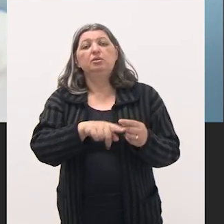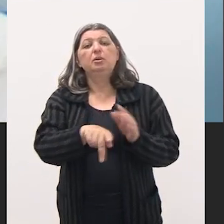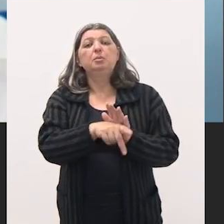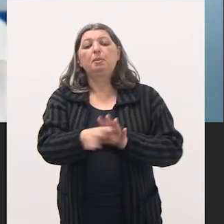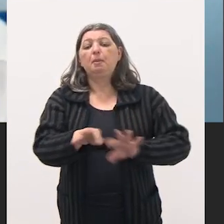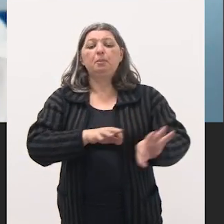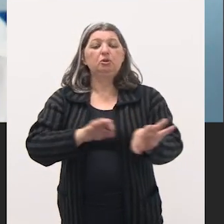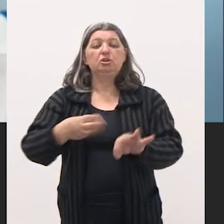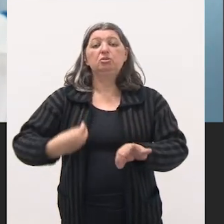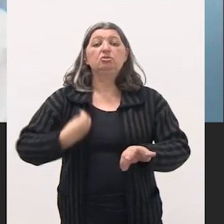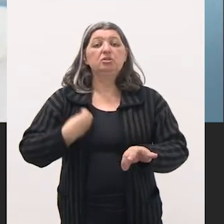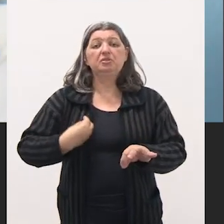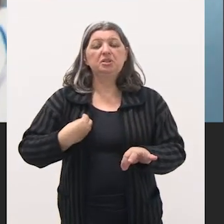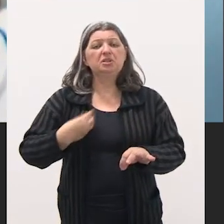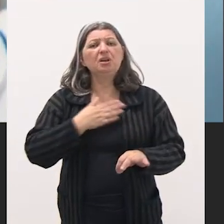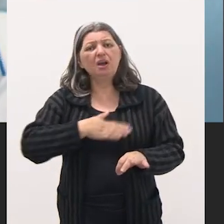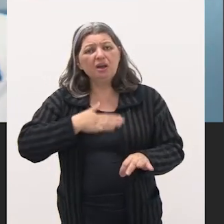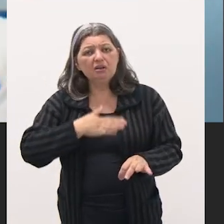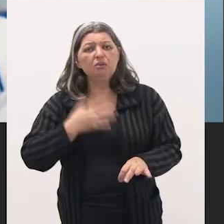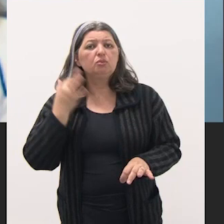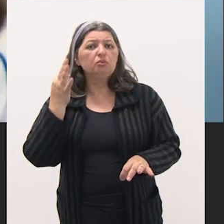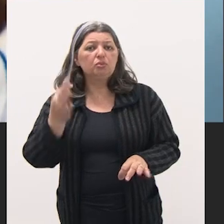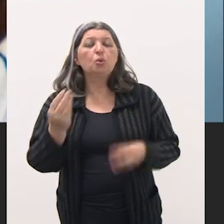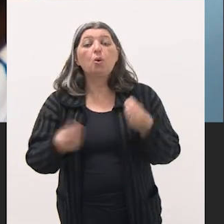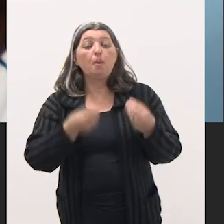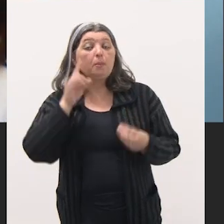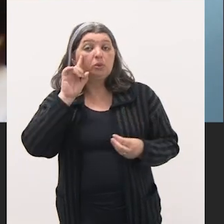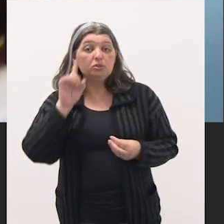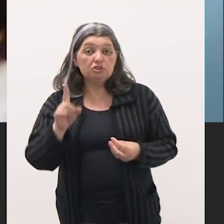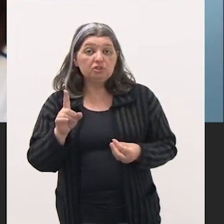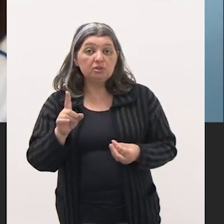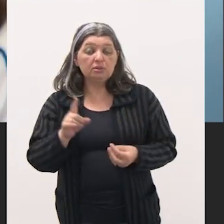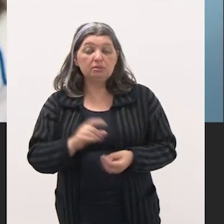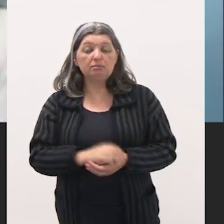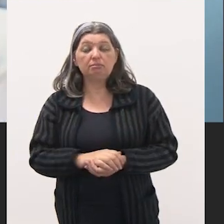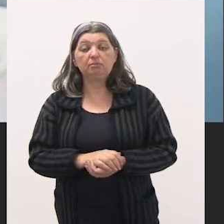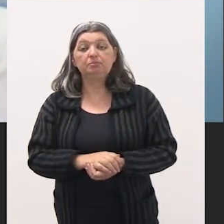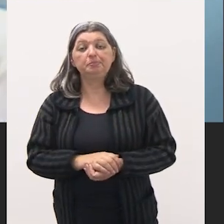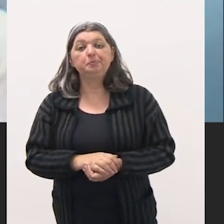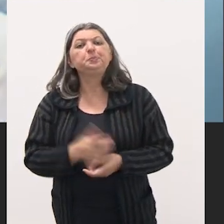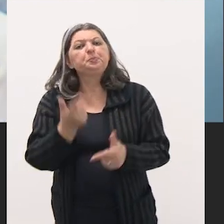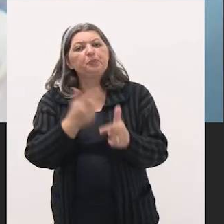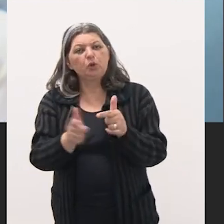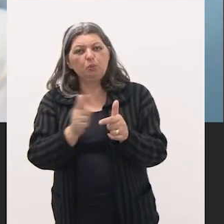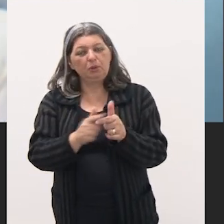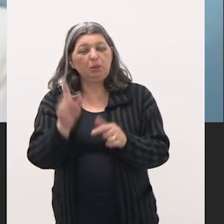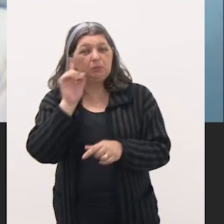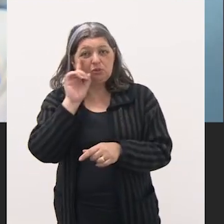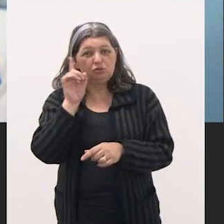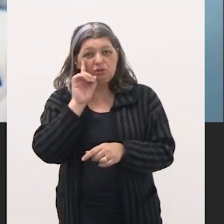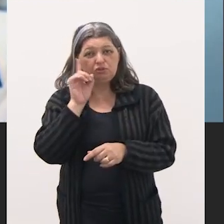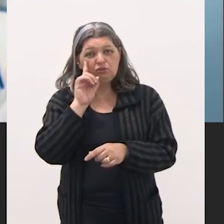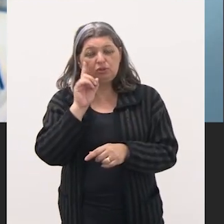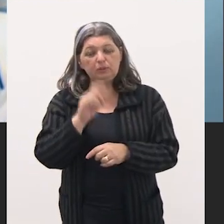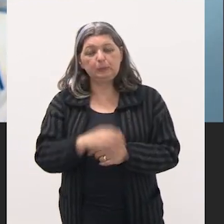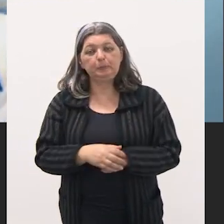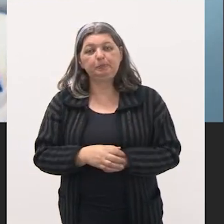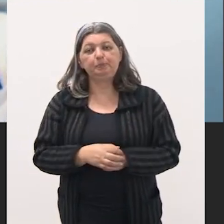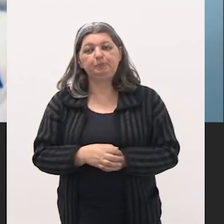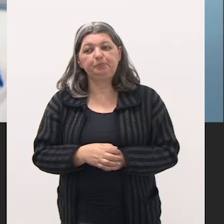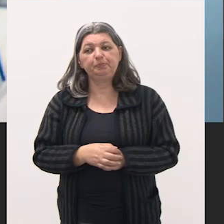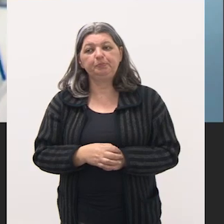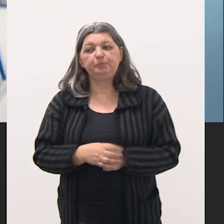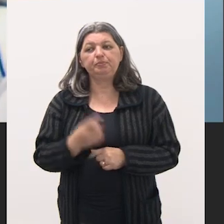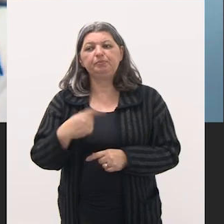que você gostaria de fazer, como é que é seu dia, falamos dos problemas cotidianos, e elas